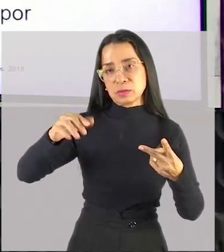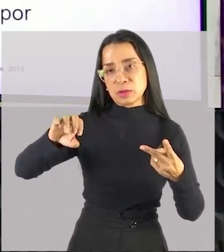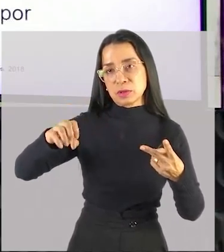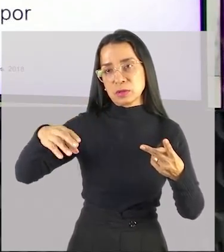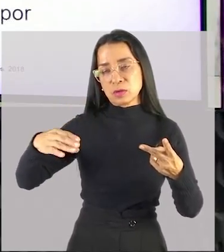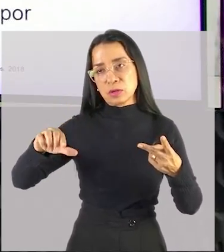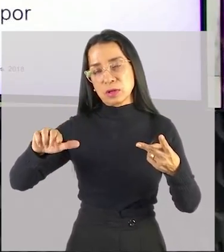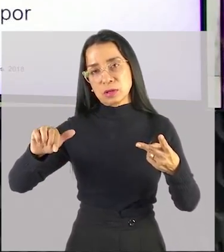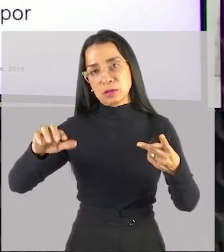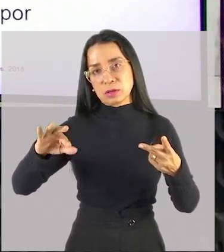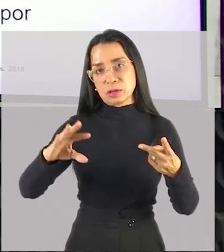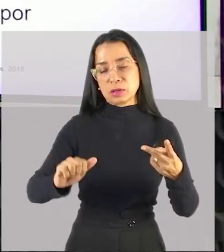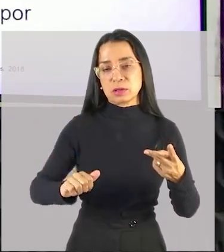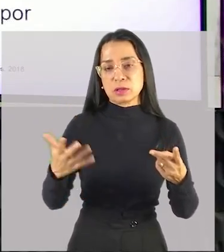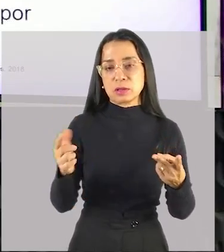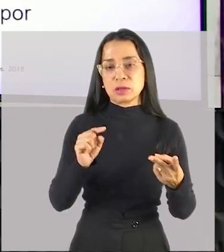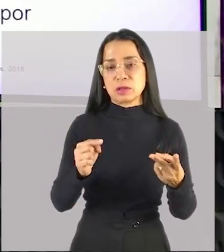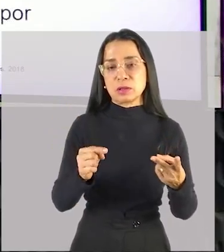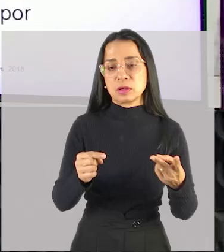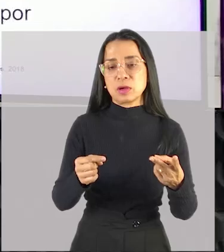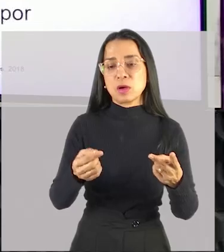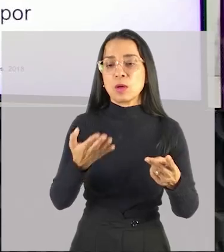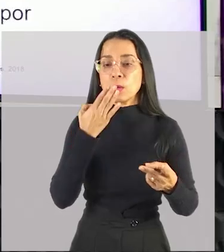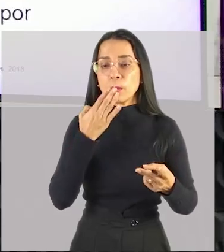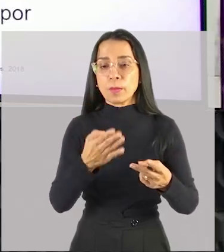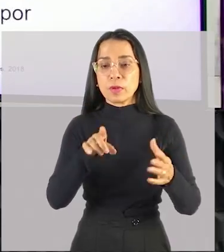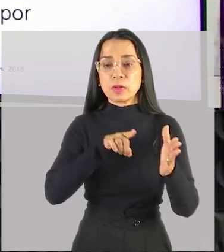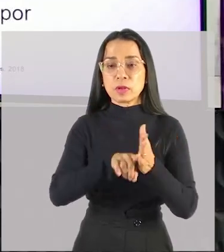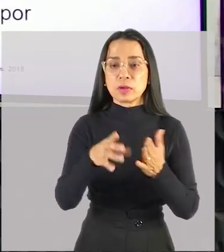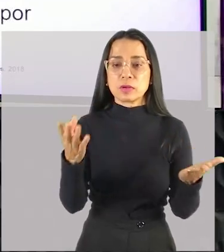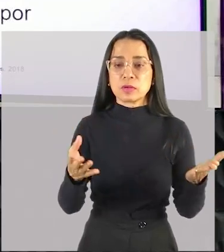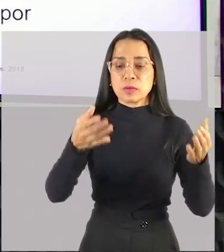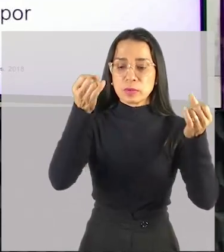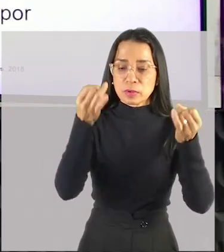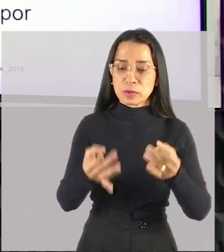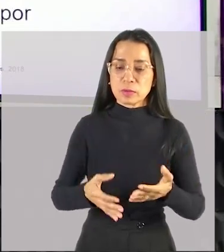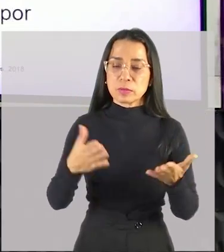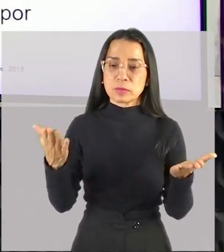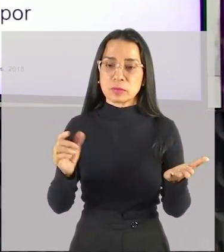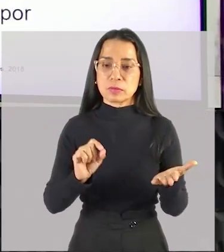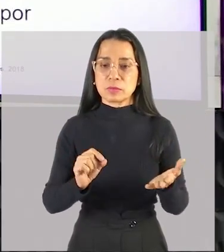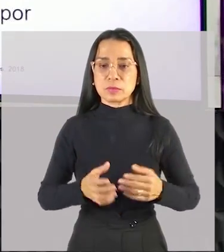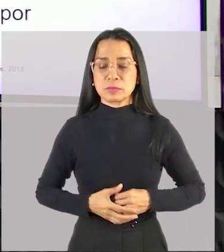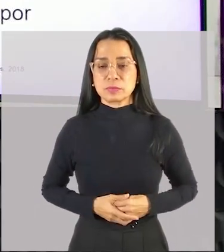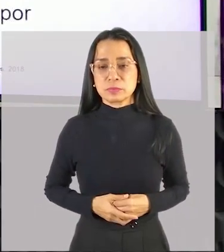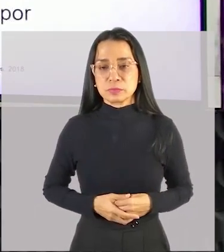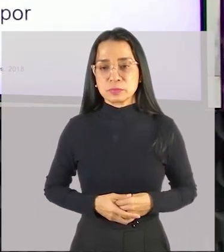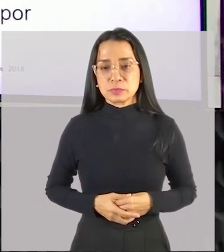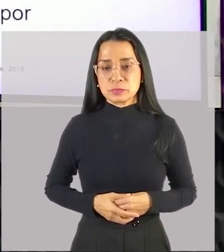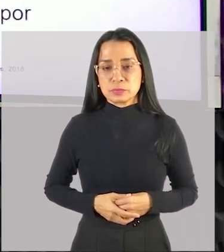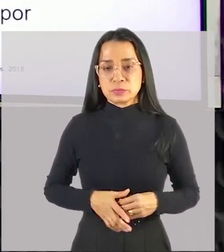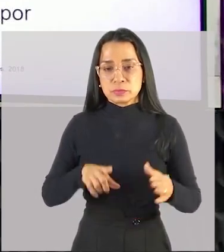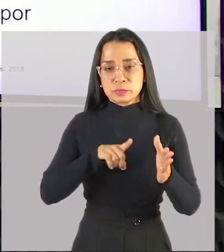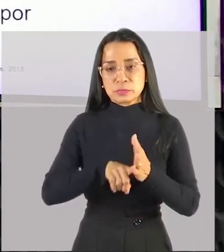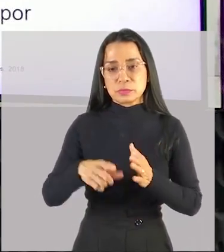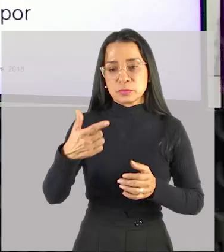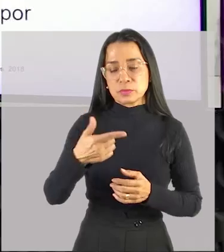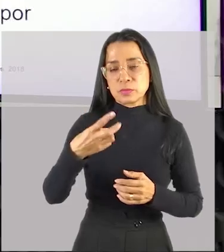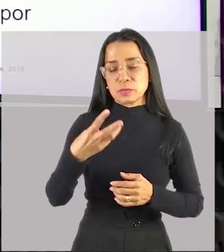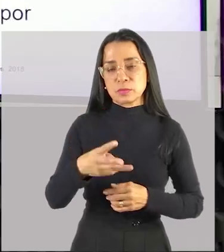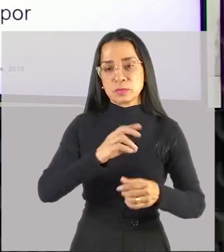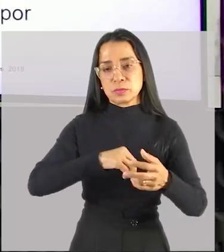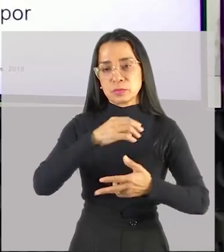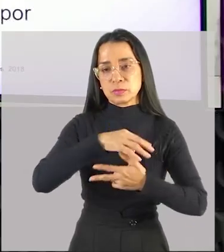gente se fazendo essas explicações no decorrer das questões. Essa aqui é uma questão do Enem, é a questão 23,